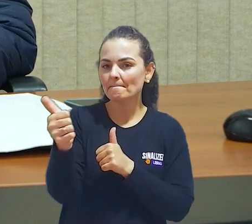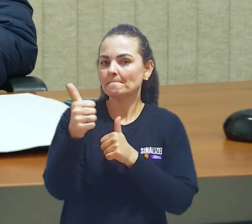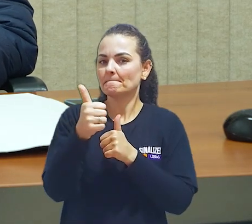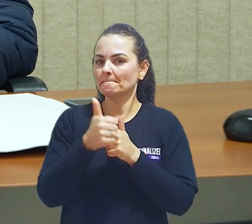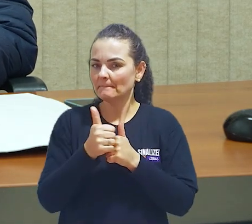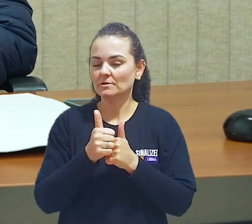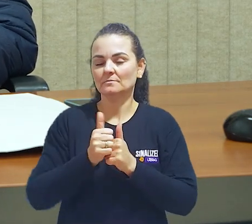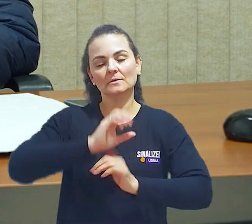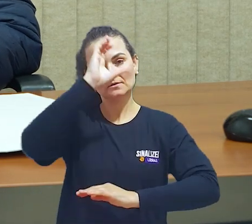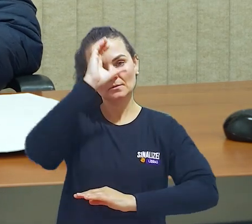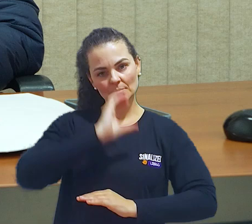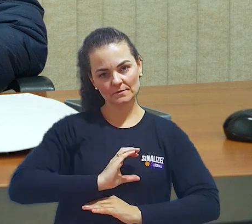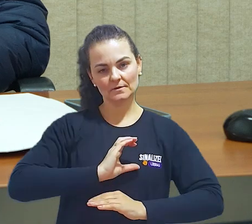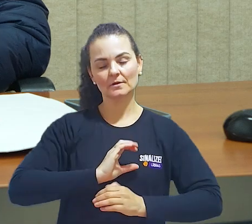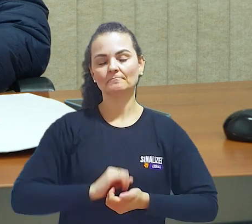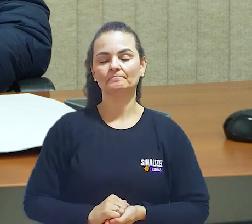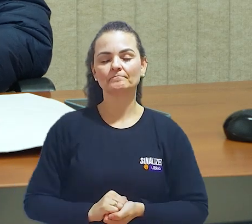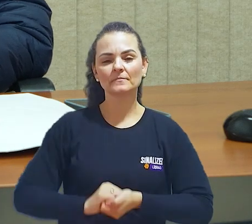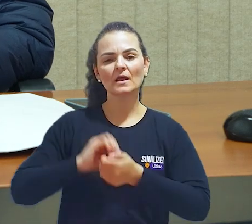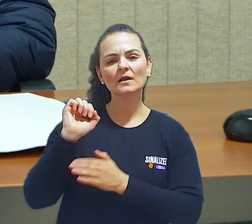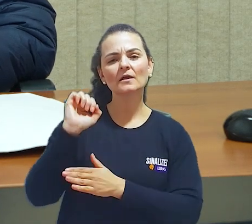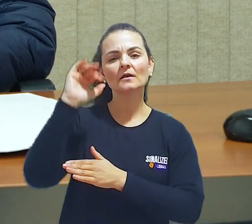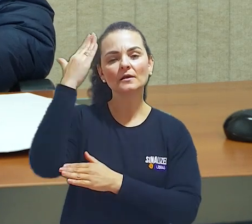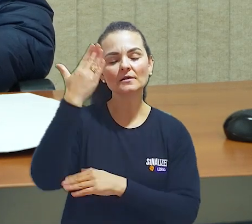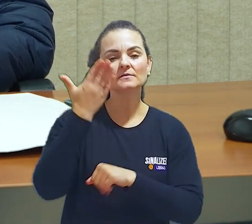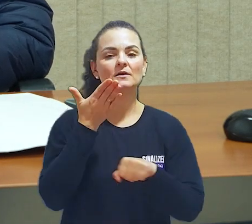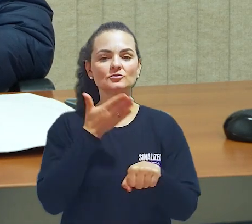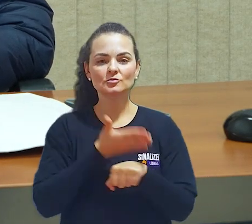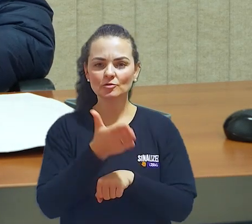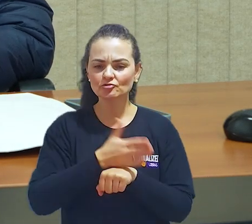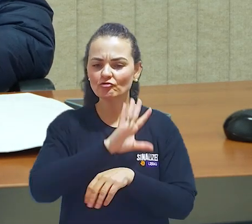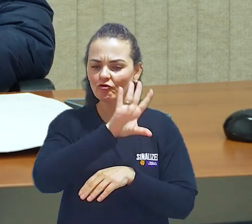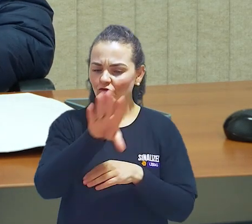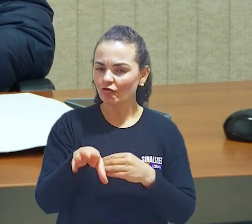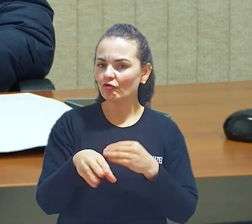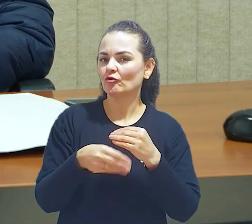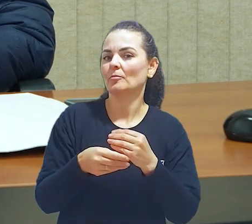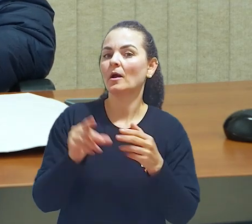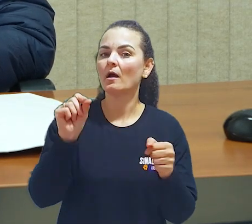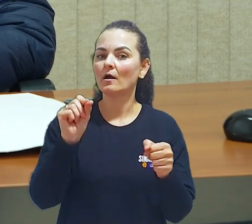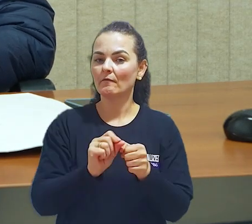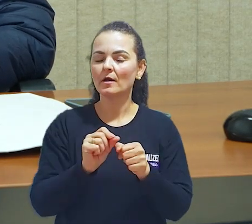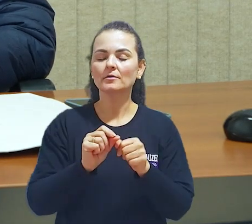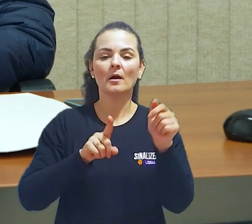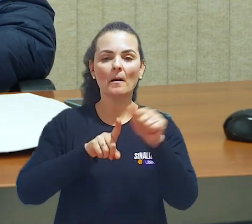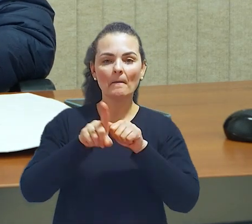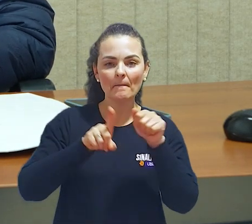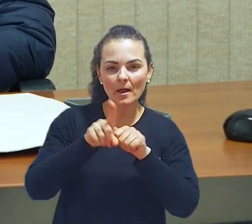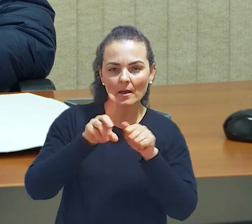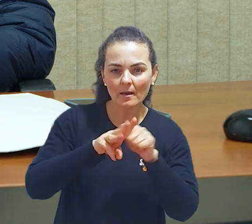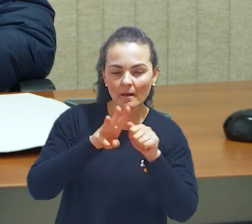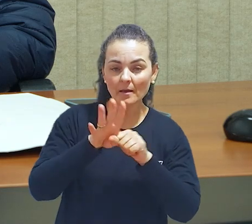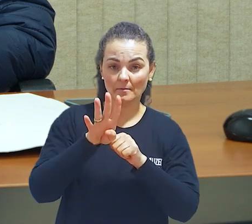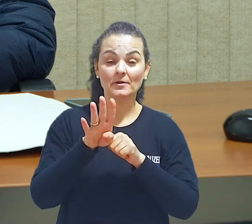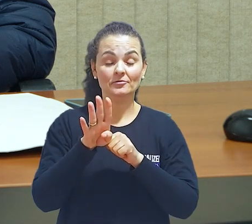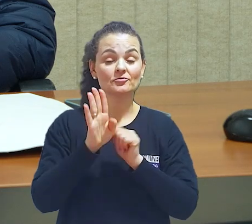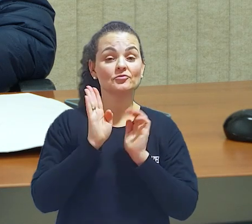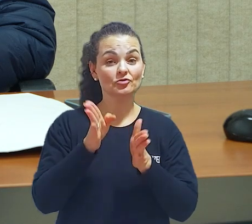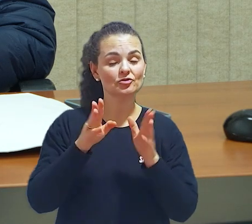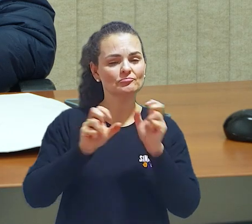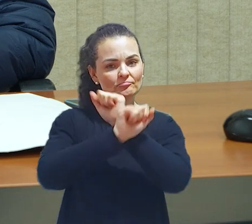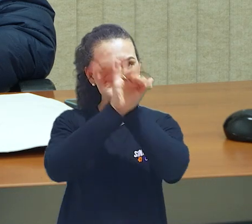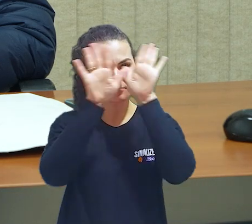o cidadão. Que ações práticas já foram implementadas nestes primeiros meses para aumentar a transparência